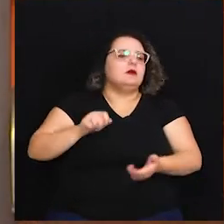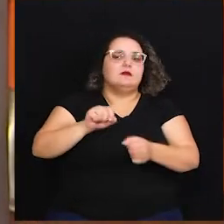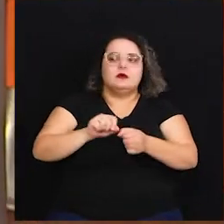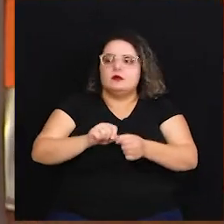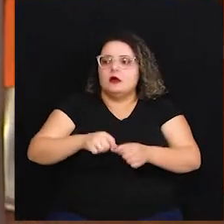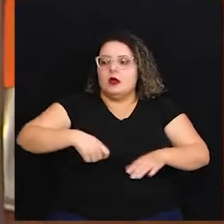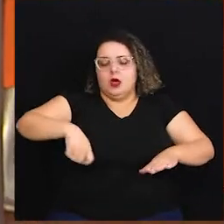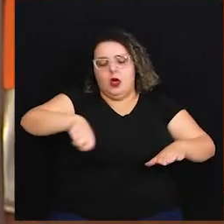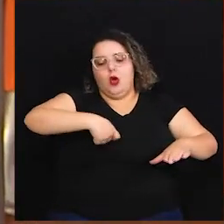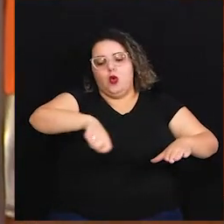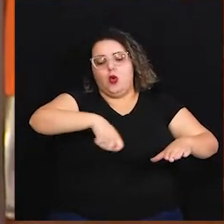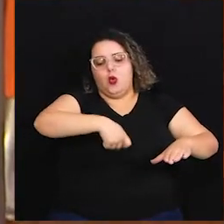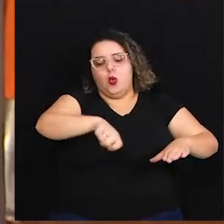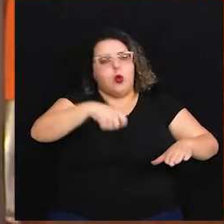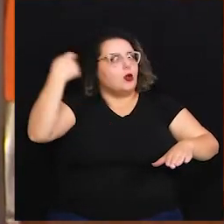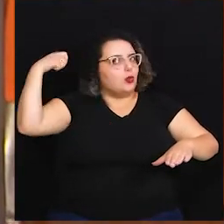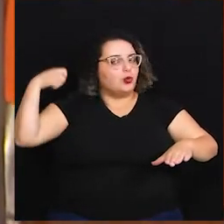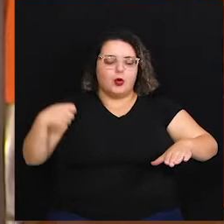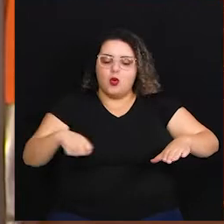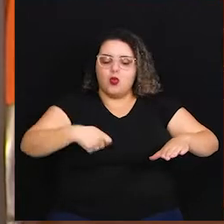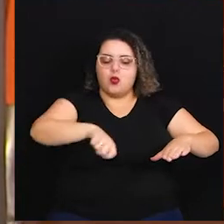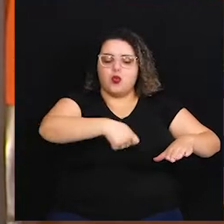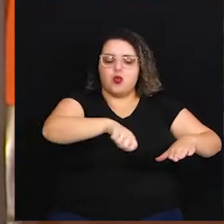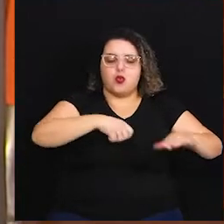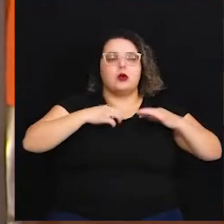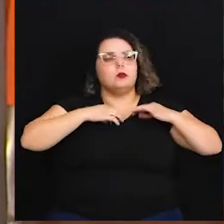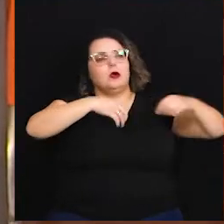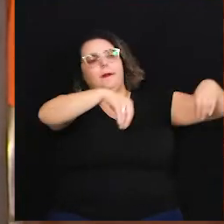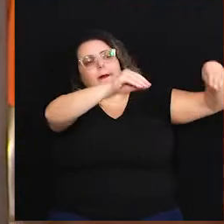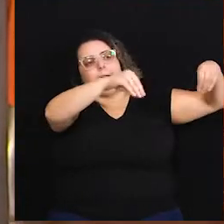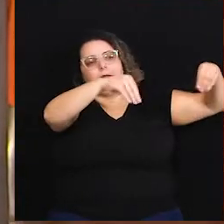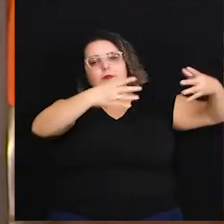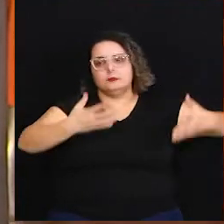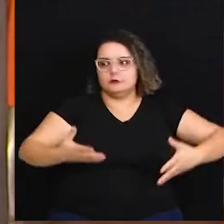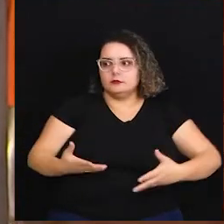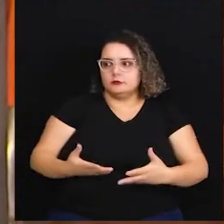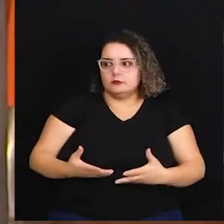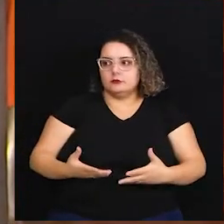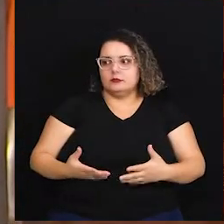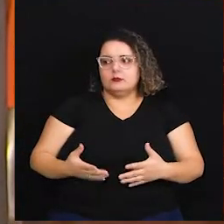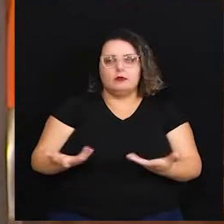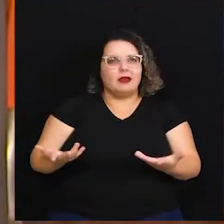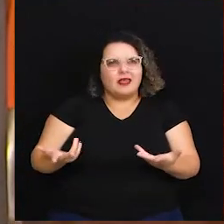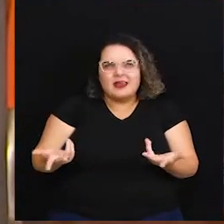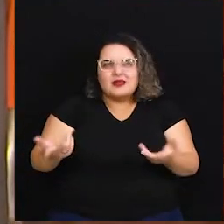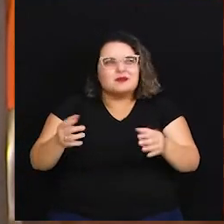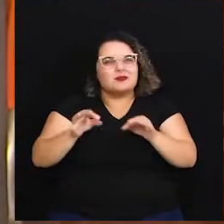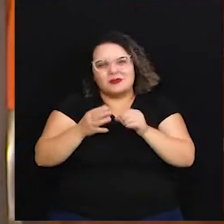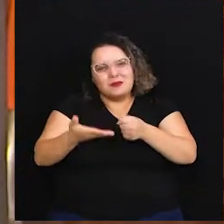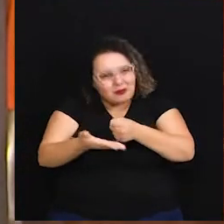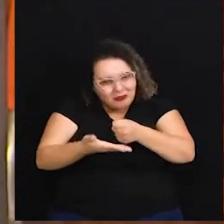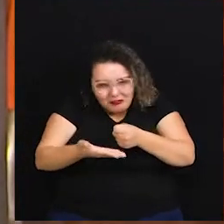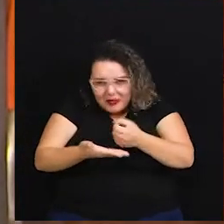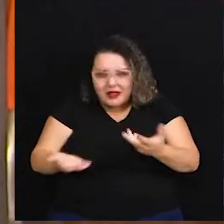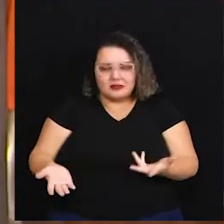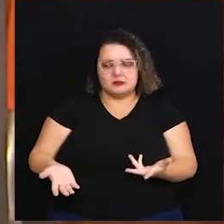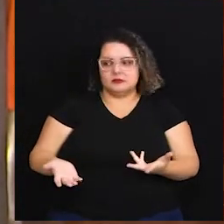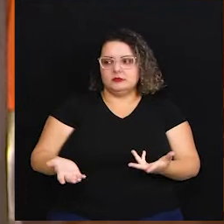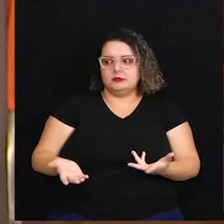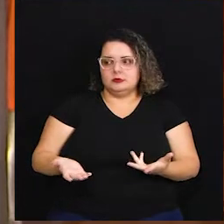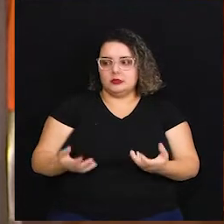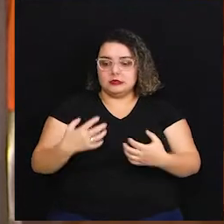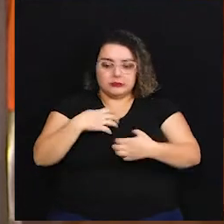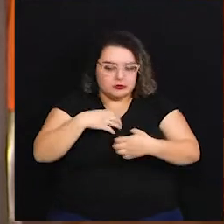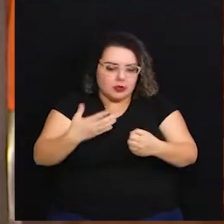Ficava secando ali com o secador, ou pendurava a camisa até ela secar, sabe? bem cru mesmo. Mas mesmo